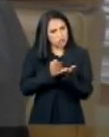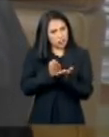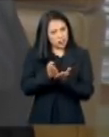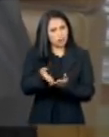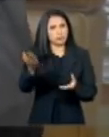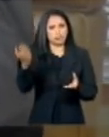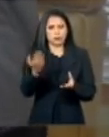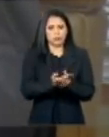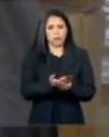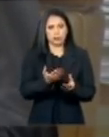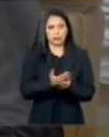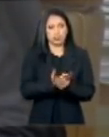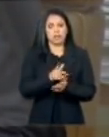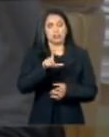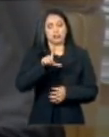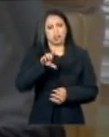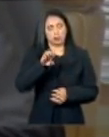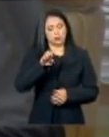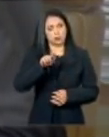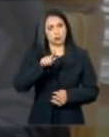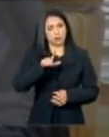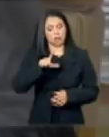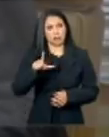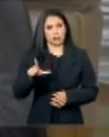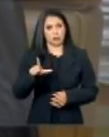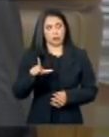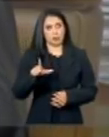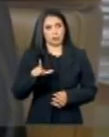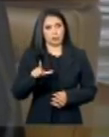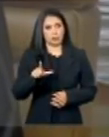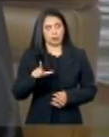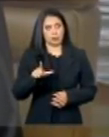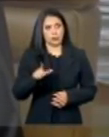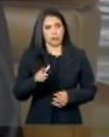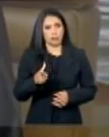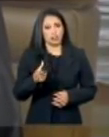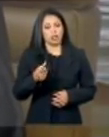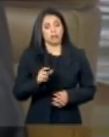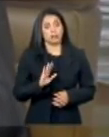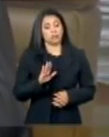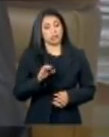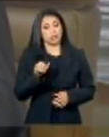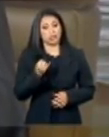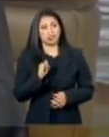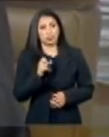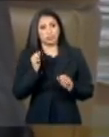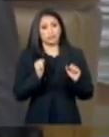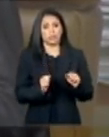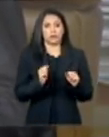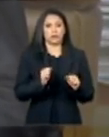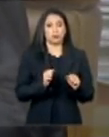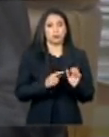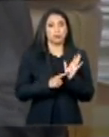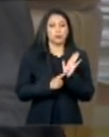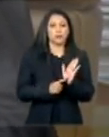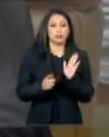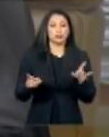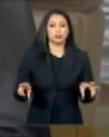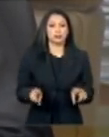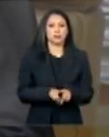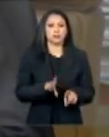legal cabe à presidente ainda de outro lado se um presidente como aqui foi já